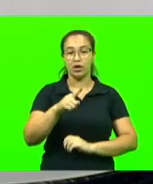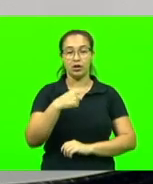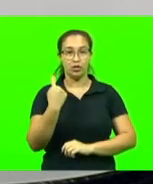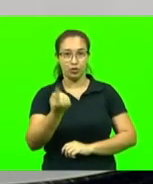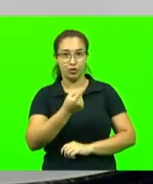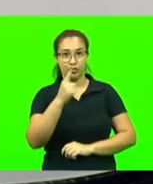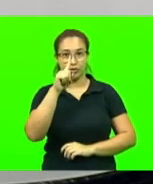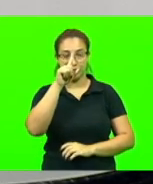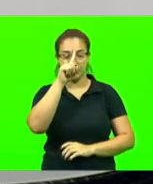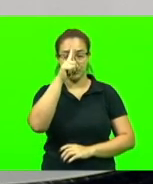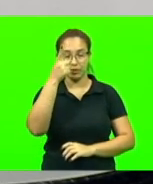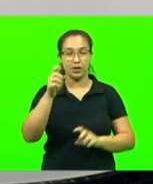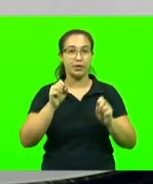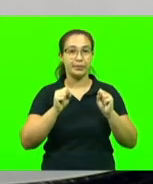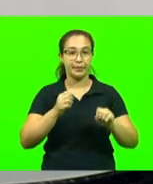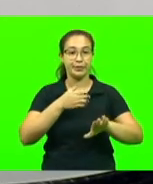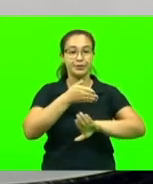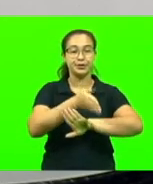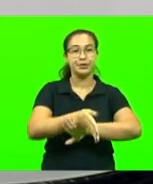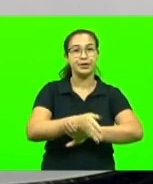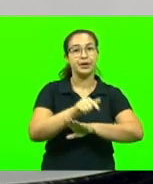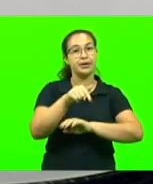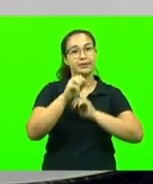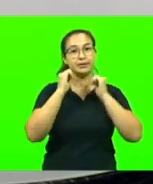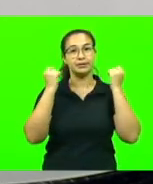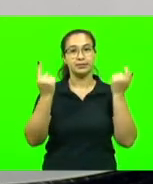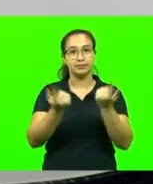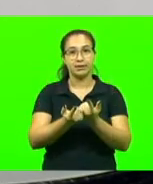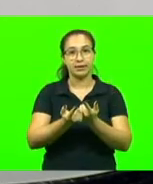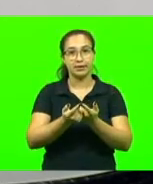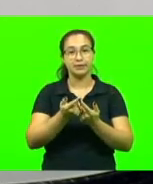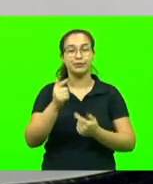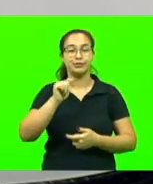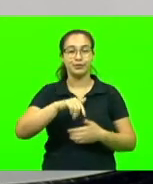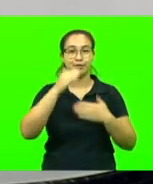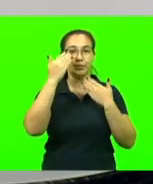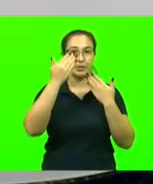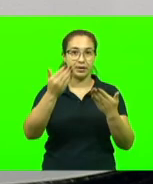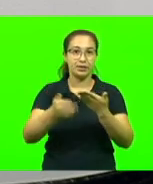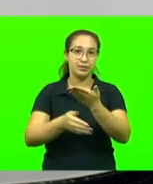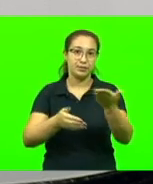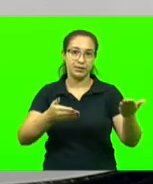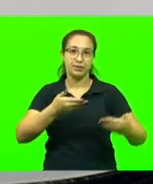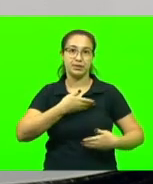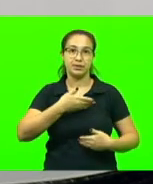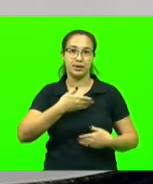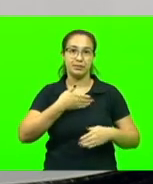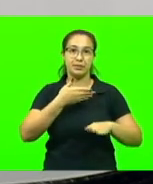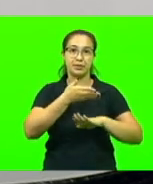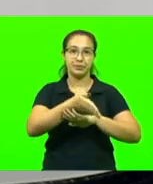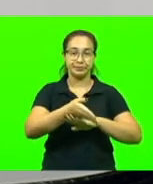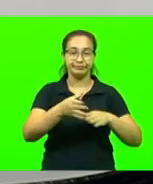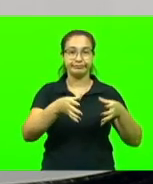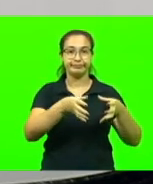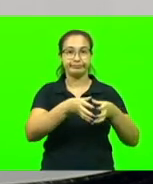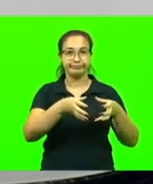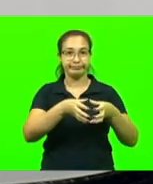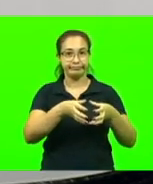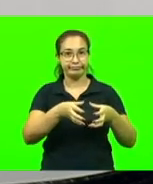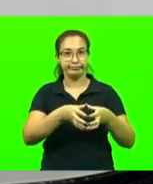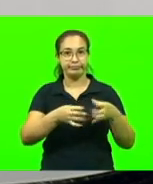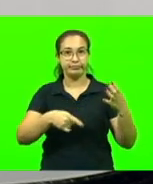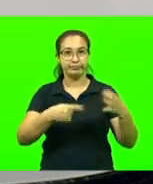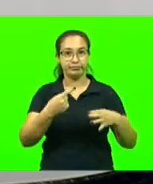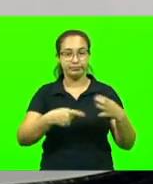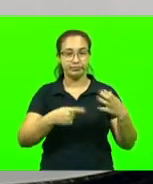autoria cheguem ao plenário. Então, mais uma vez, muito obrigada a todos os colegas que participaram da comissão e nos permitem